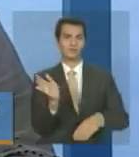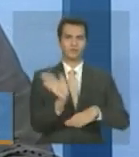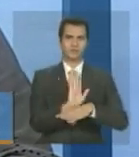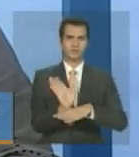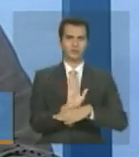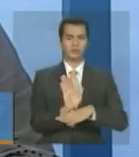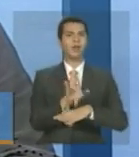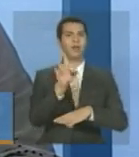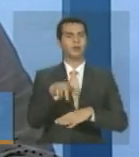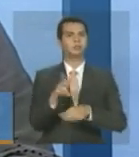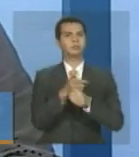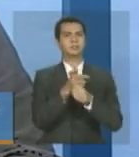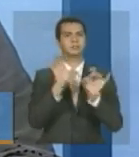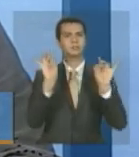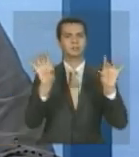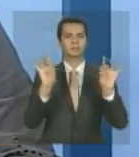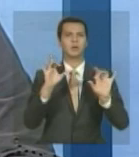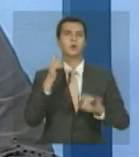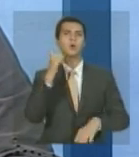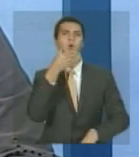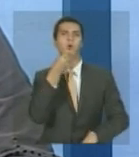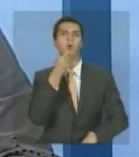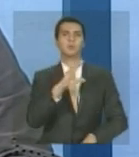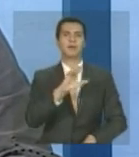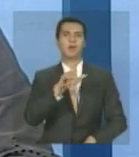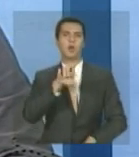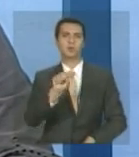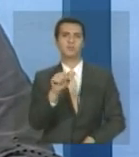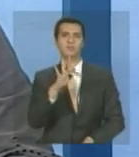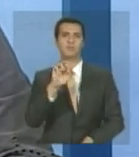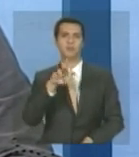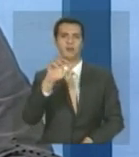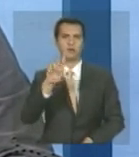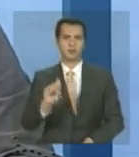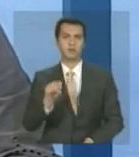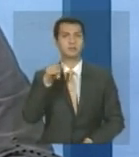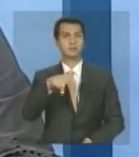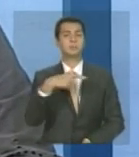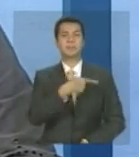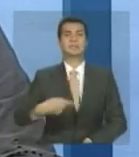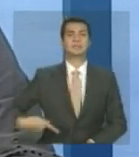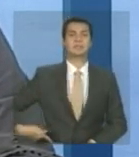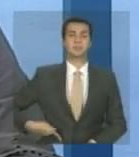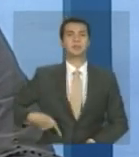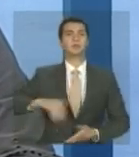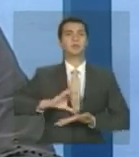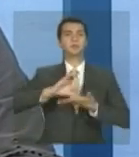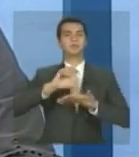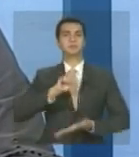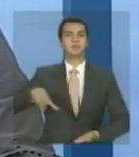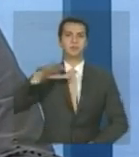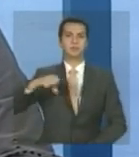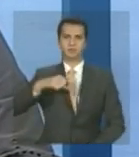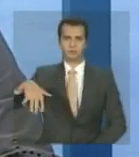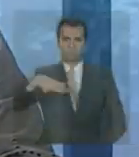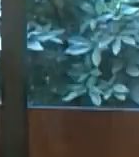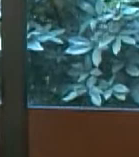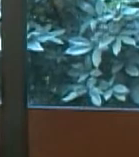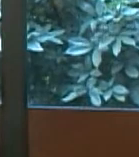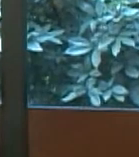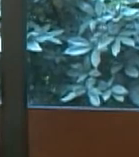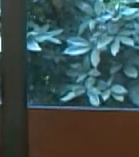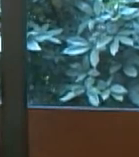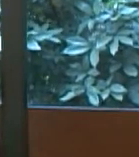mensagem que foi gravada por Carlos Ferrari, que é o presidente do Conselho Nacional de Assistência Social.